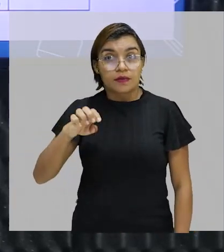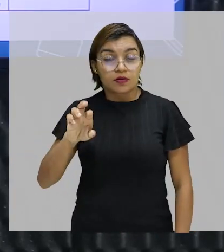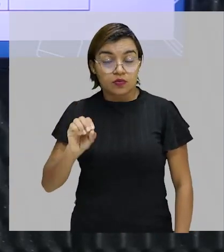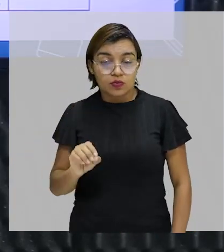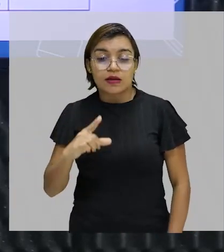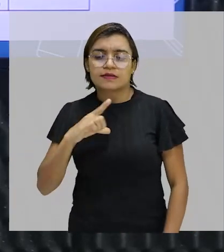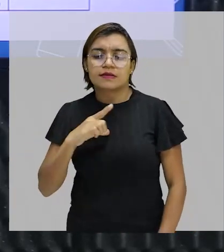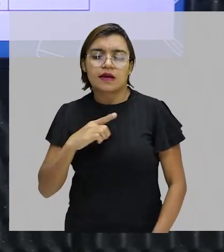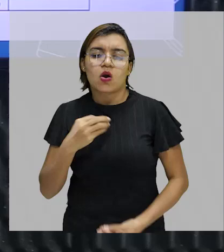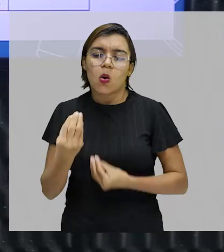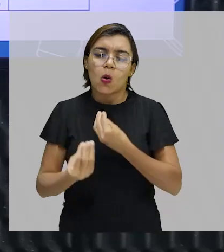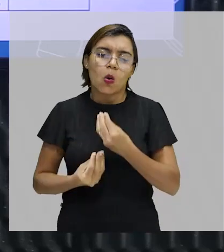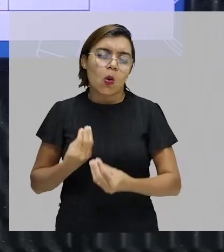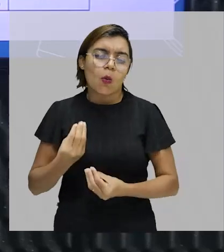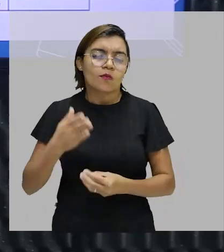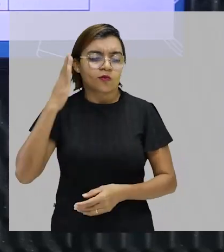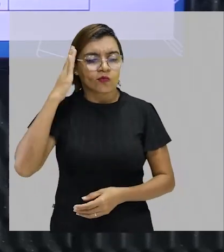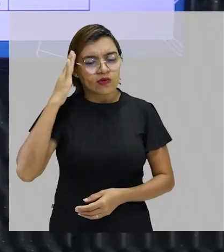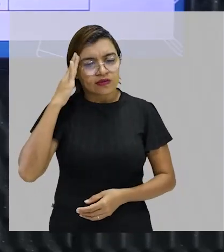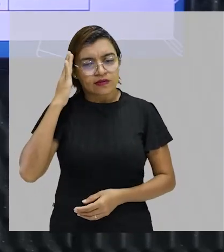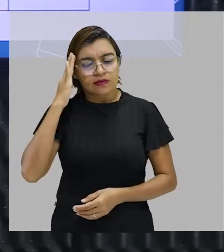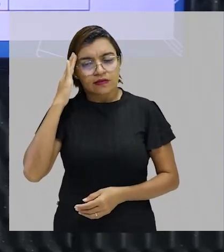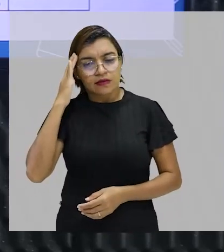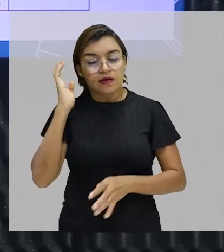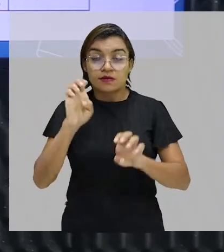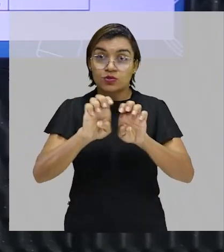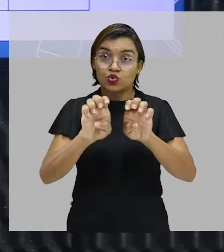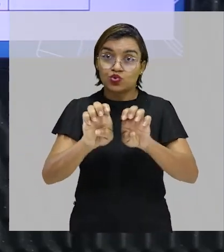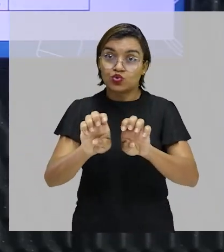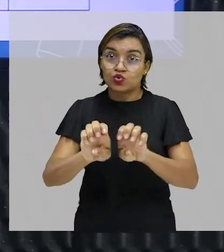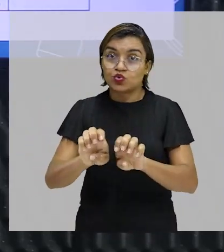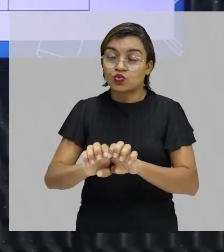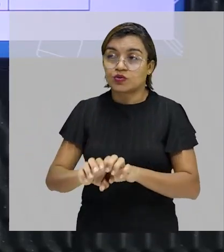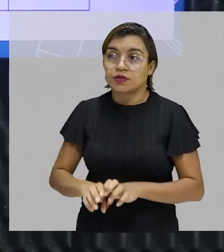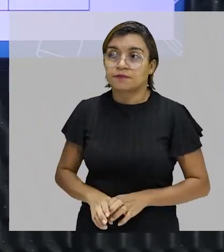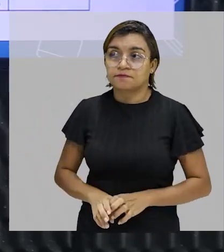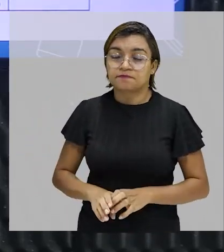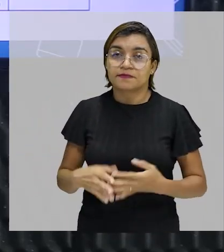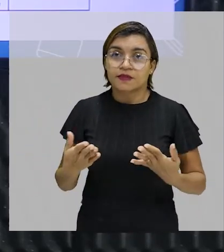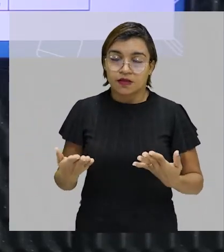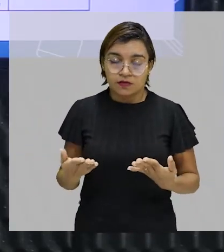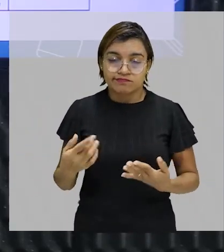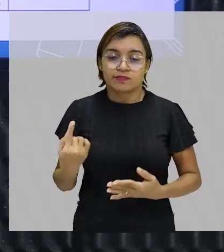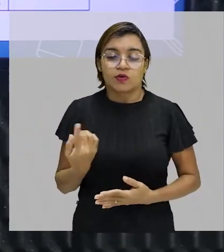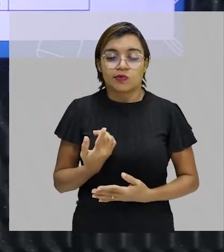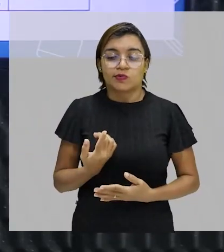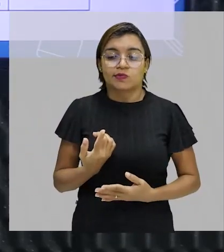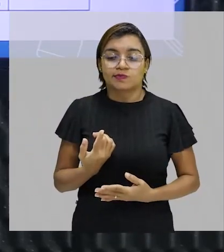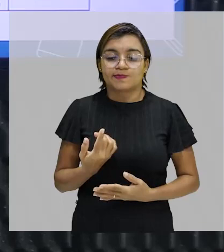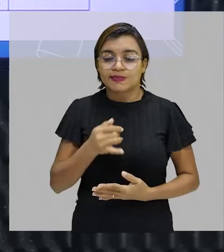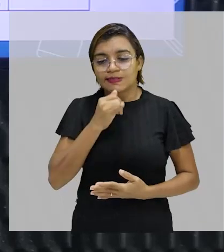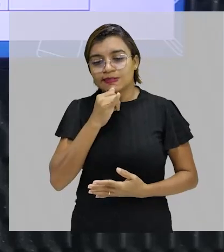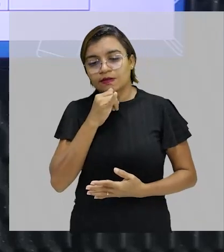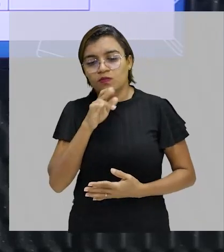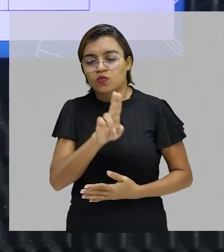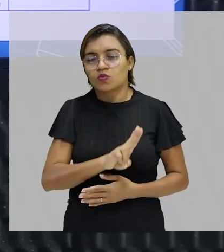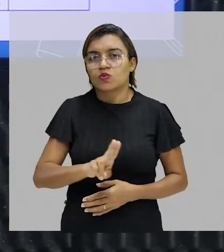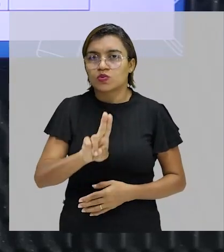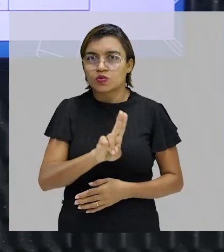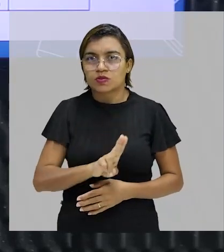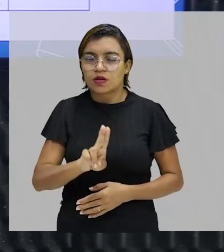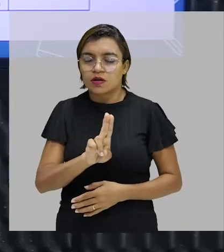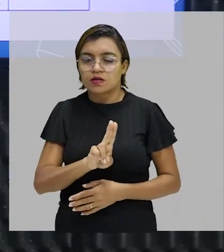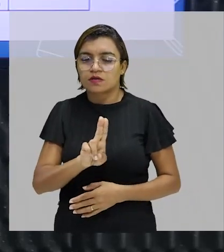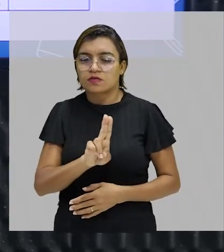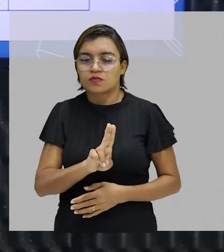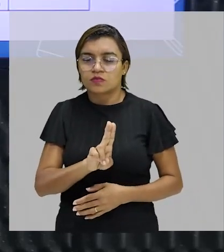uma noção, né, da sua estrutura. Então, aqui a gente resolveu através justamente desse